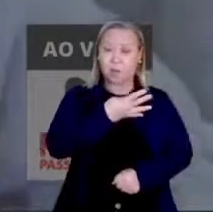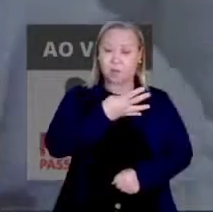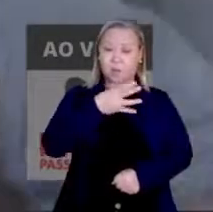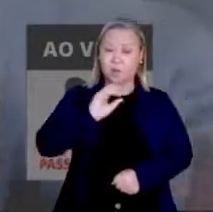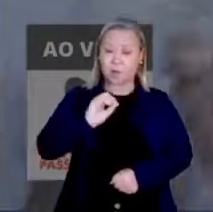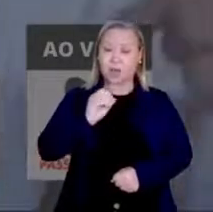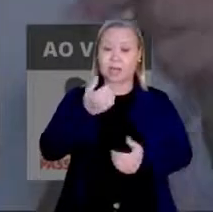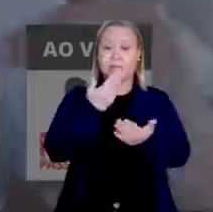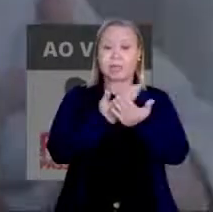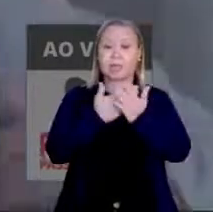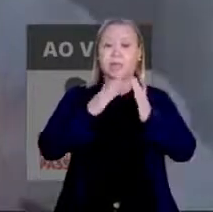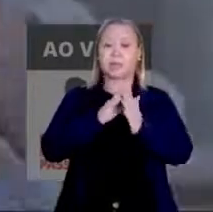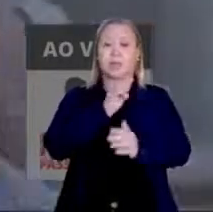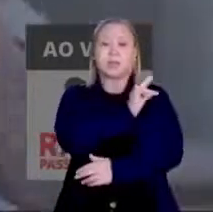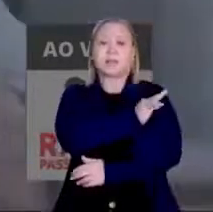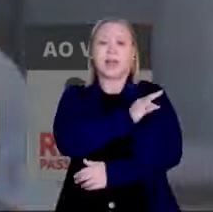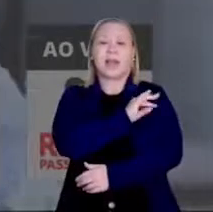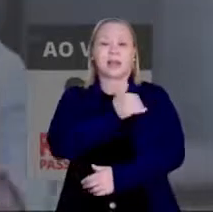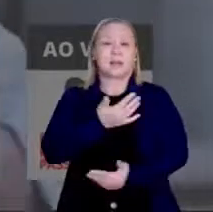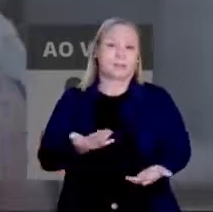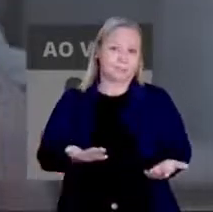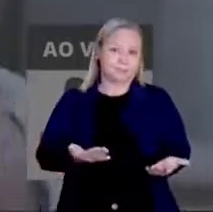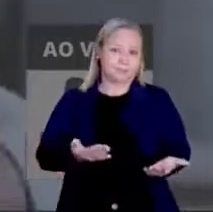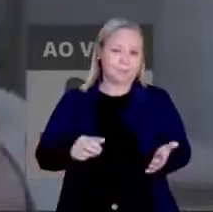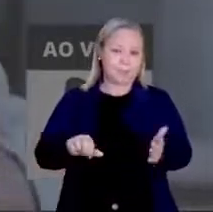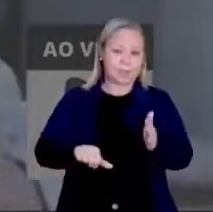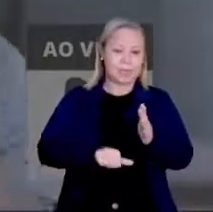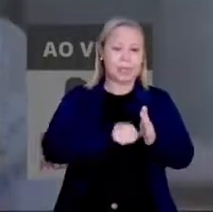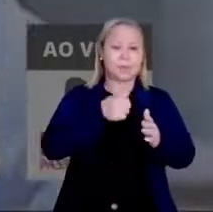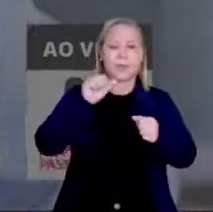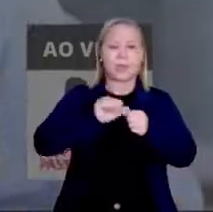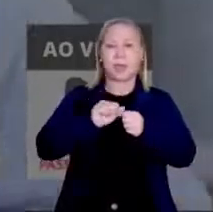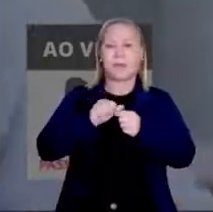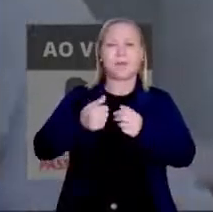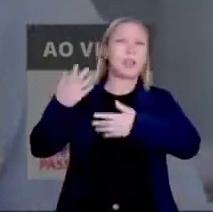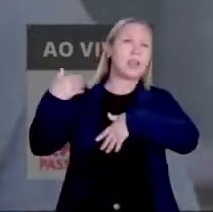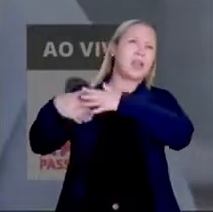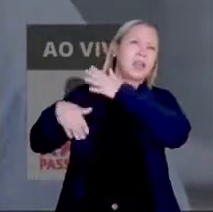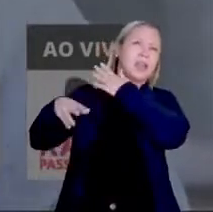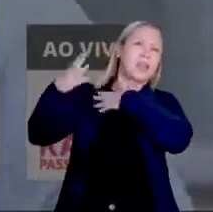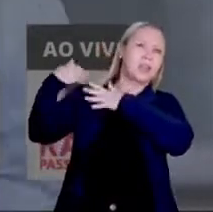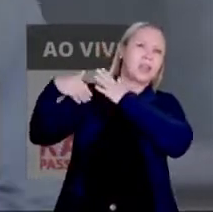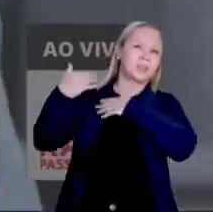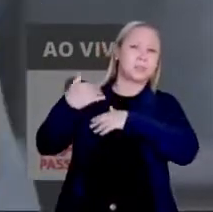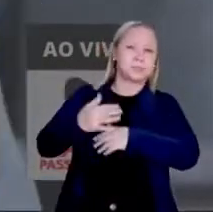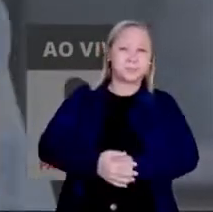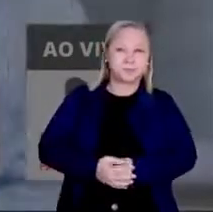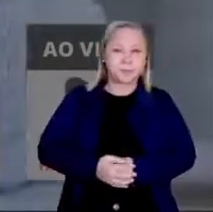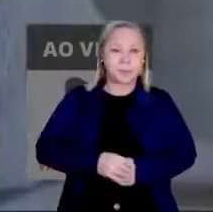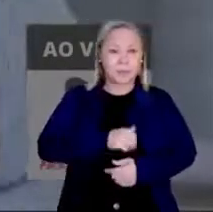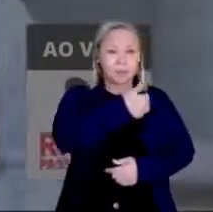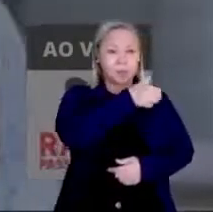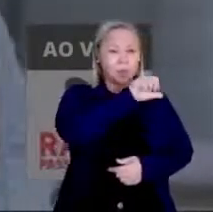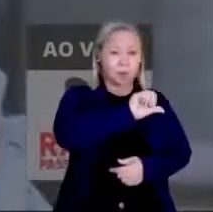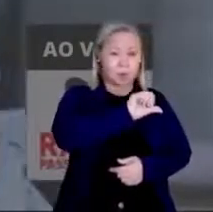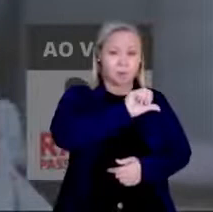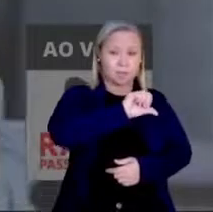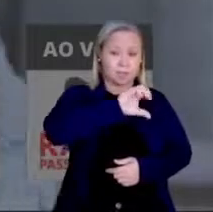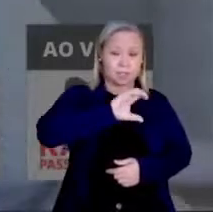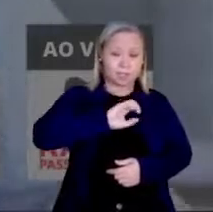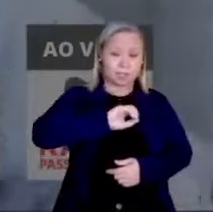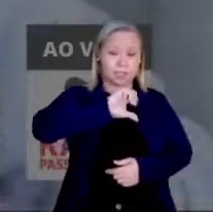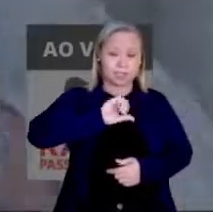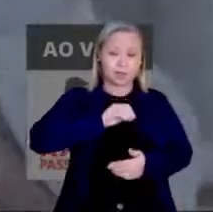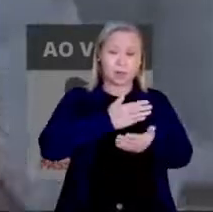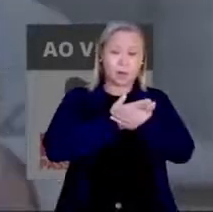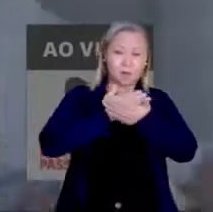O que é possível a gente fazer para que a escola ajude no desenvolvimento? E eu sei que as escolas ajudaram as regiões de